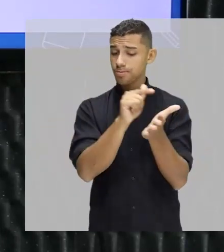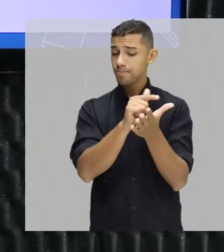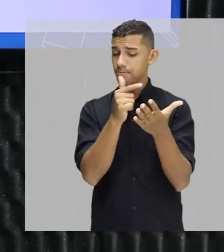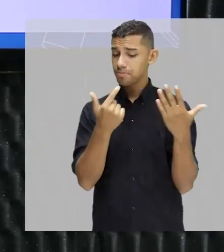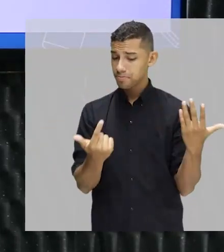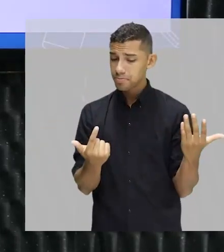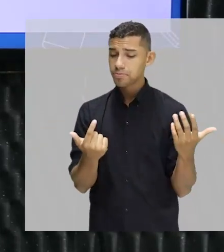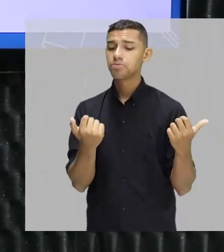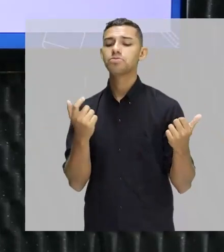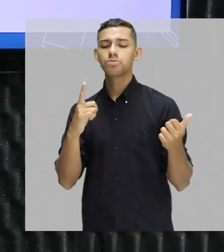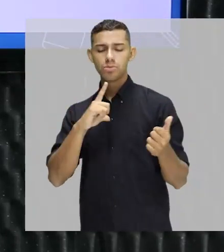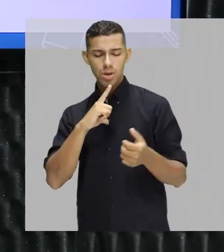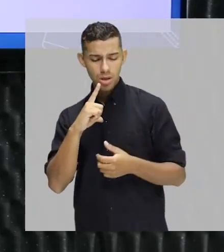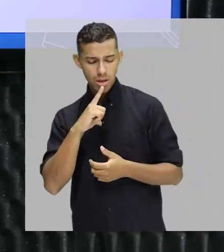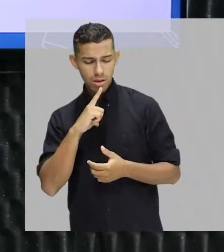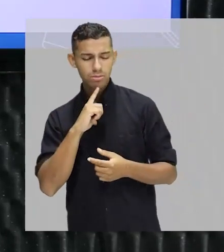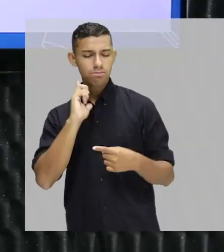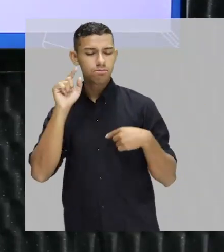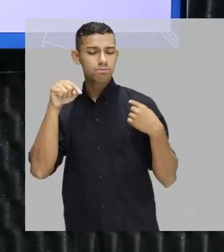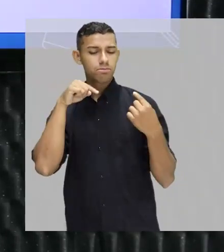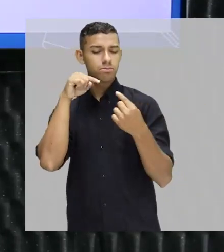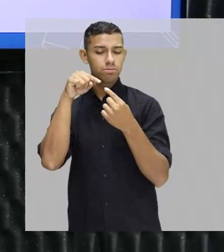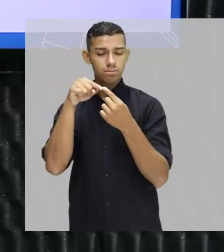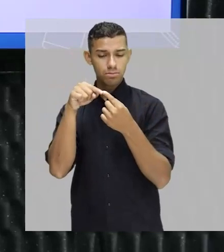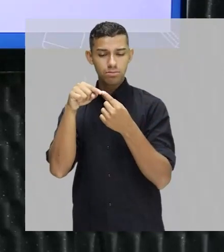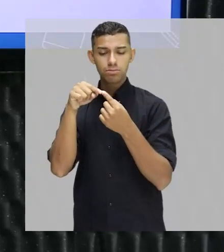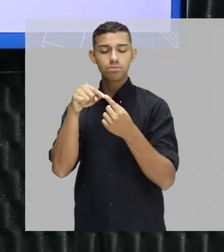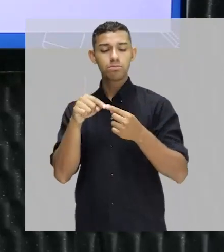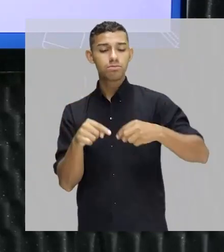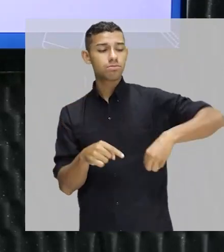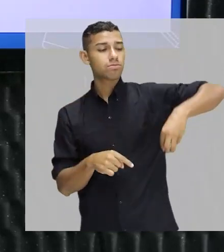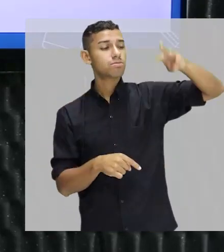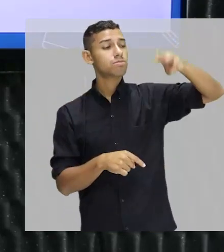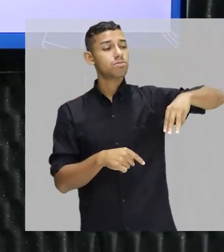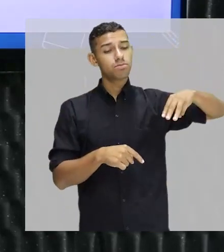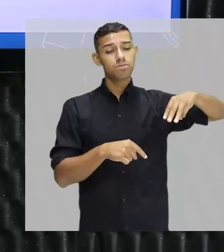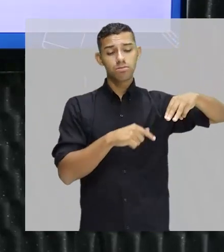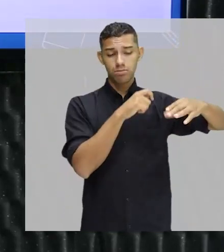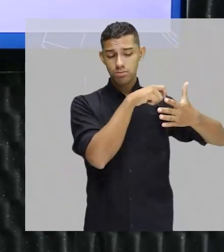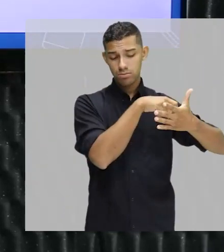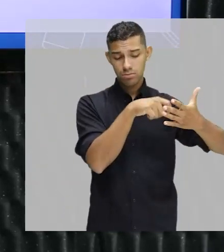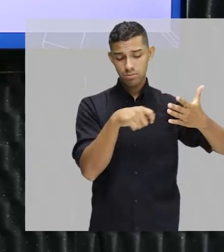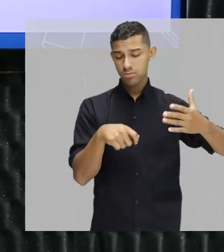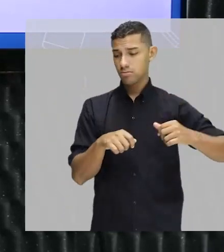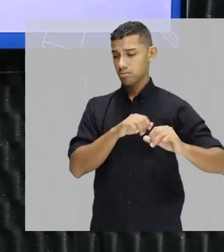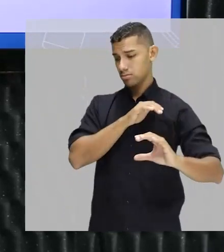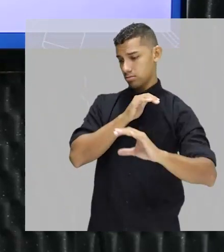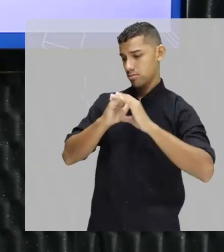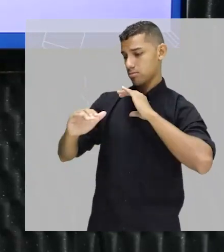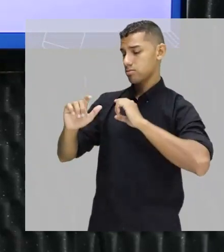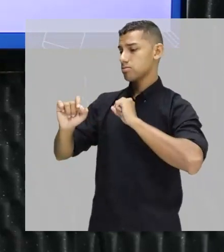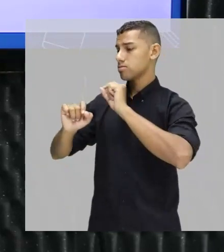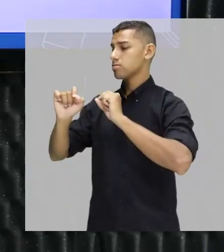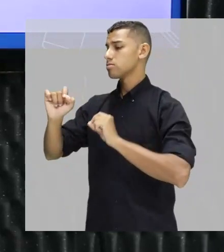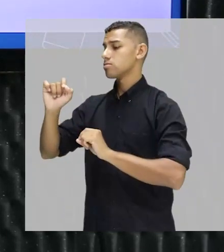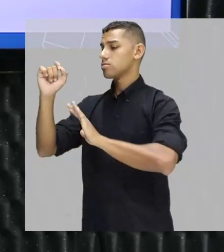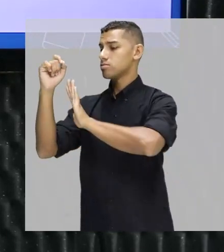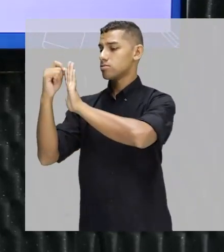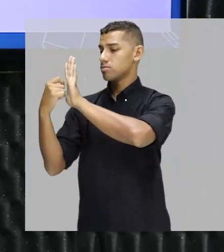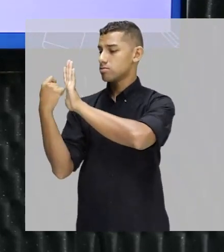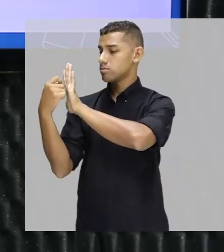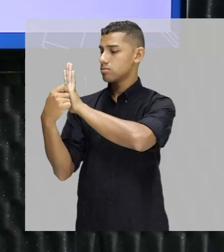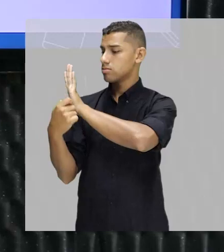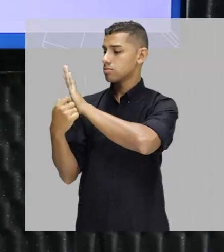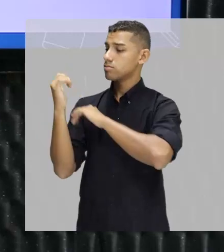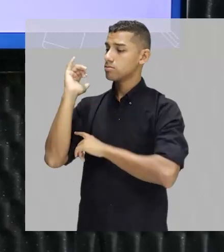sim por trás toda uma intenção de quem está escrevendo, de quem está comunicando. Porque quando nós escrevemos, nós temos